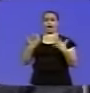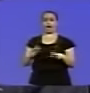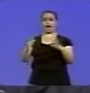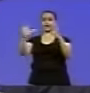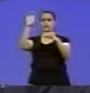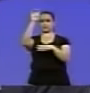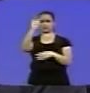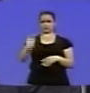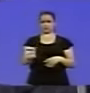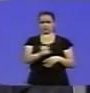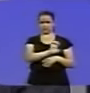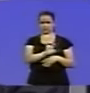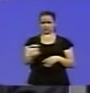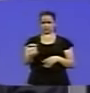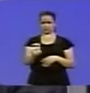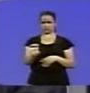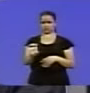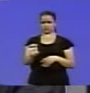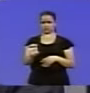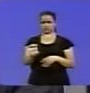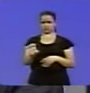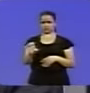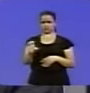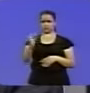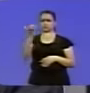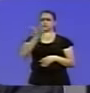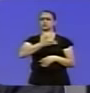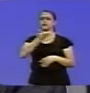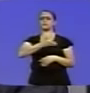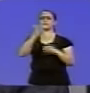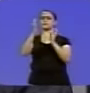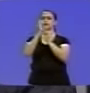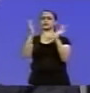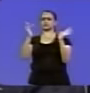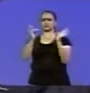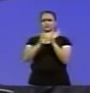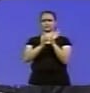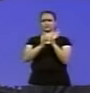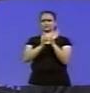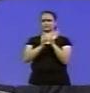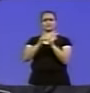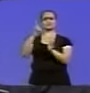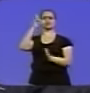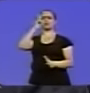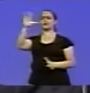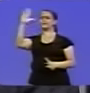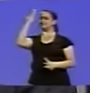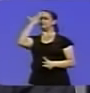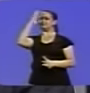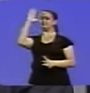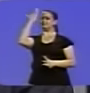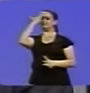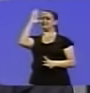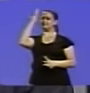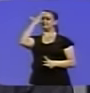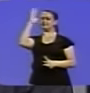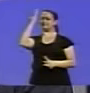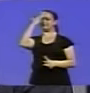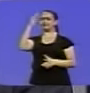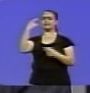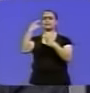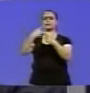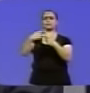Aclamação ao Evangelho. Os discípulos de Jesus não conseguem compreender por que sua